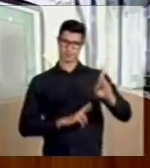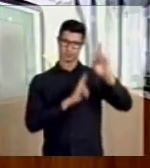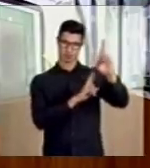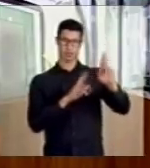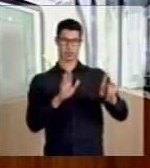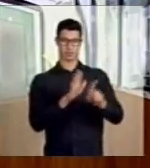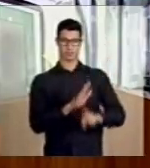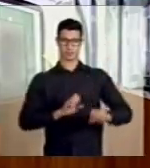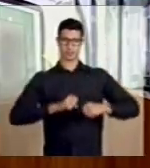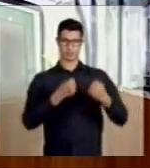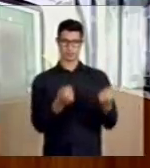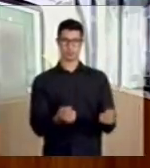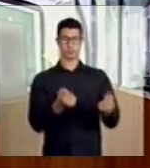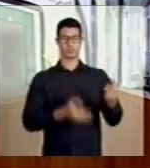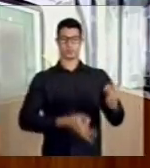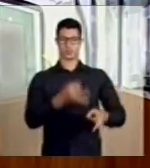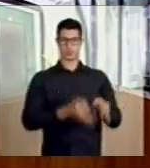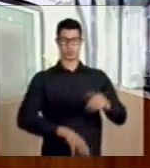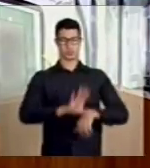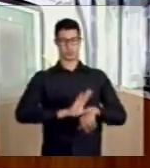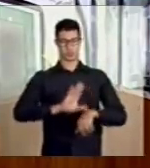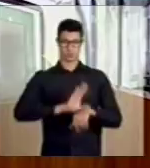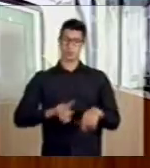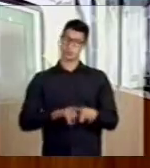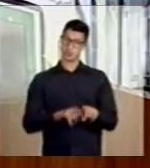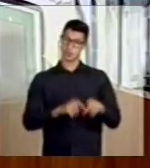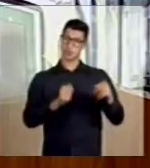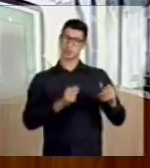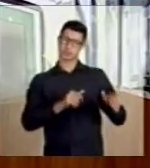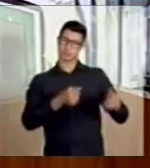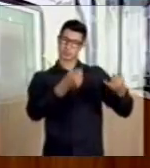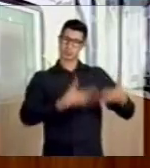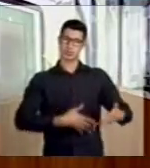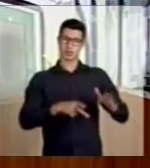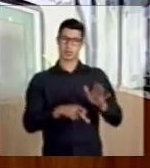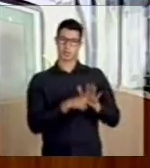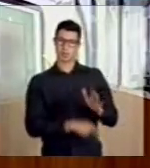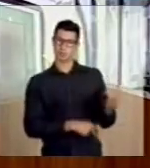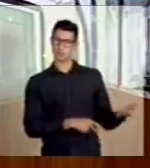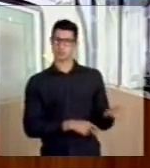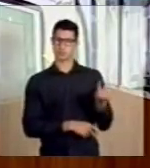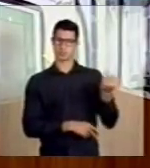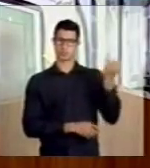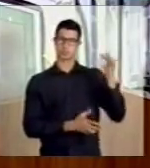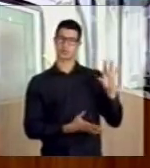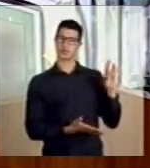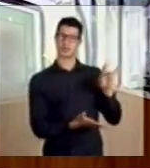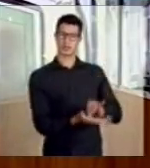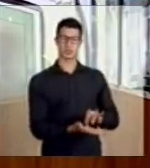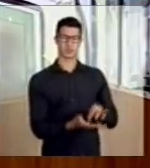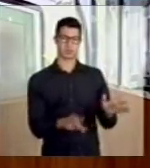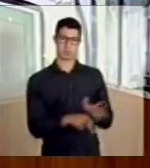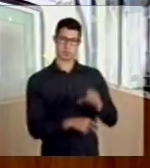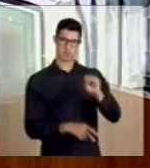representada pelo fortalecimento da jurisdição constitucional exprimem aspectos de alto relevo que legitimam a